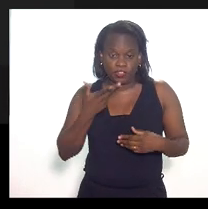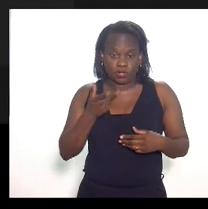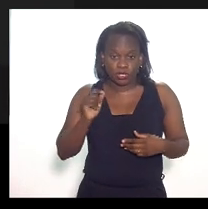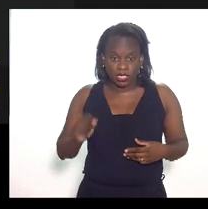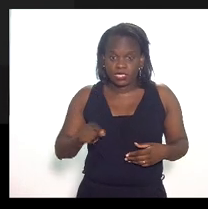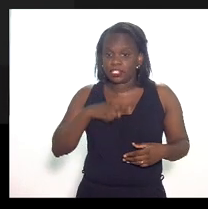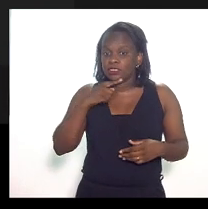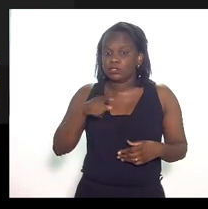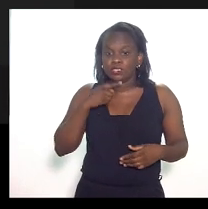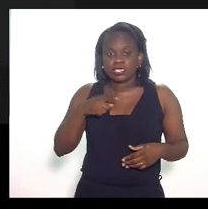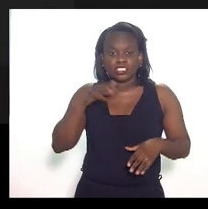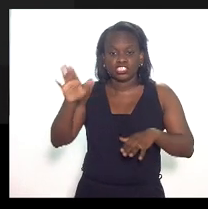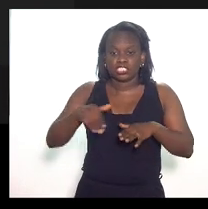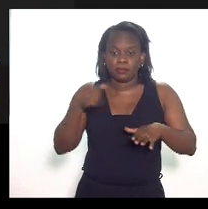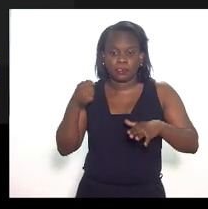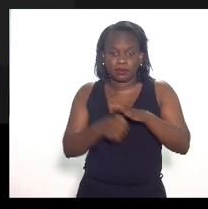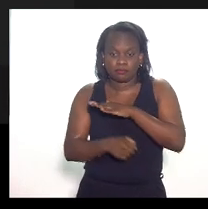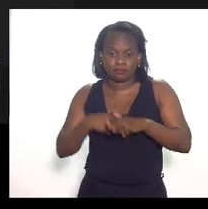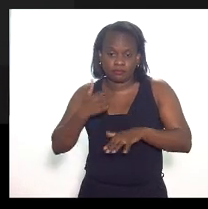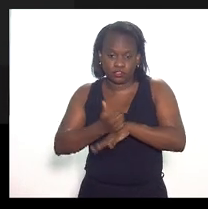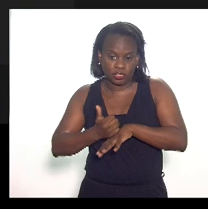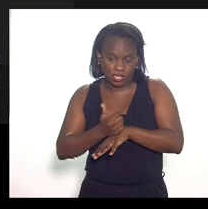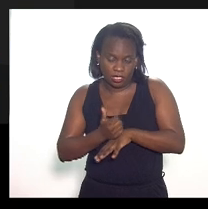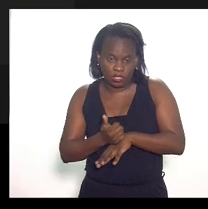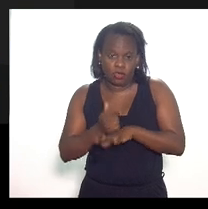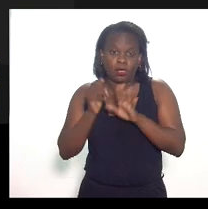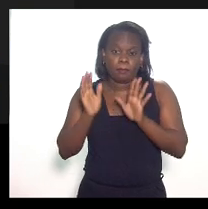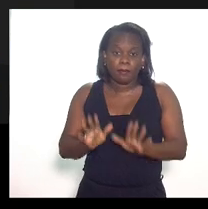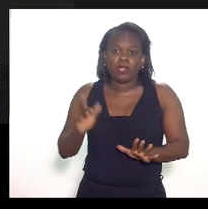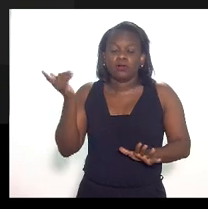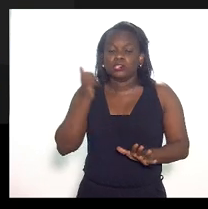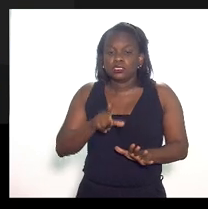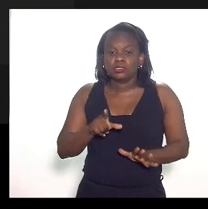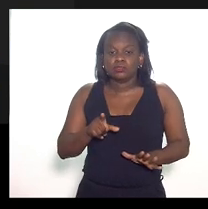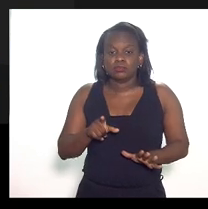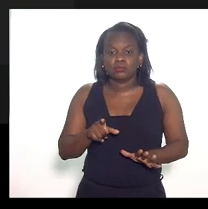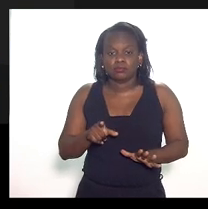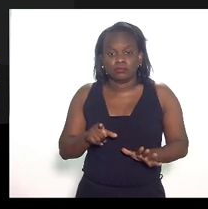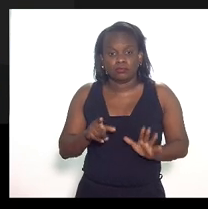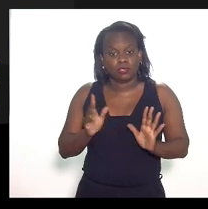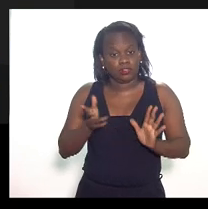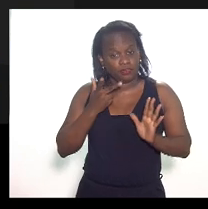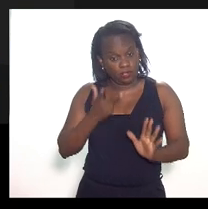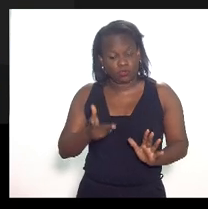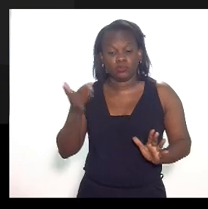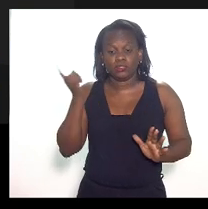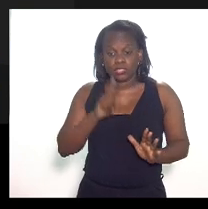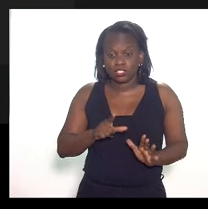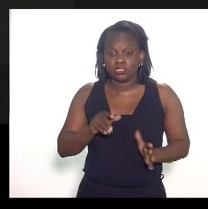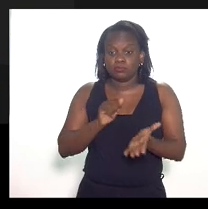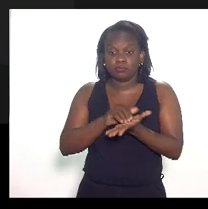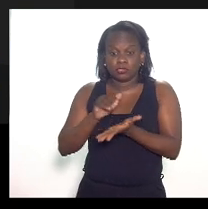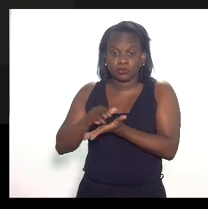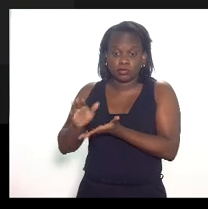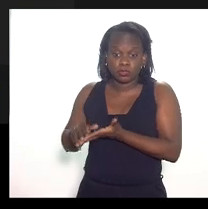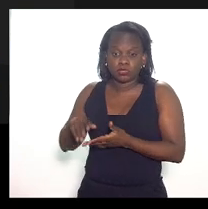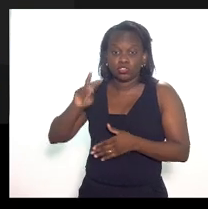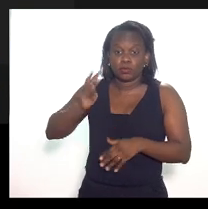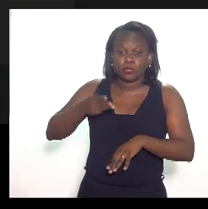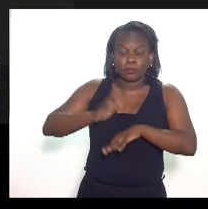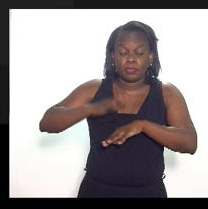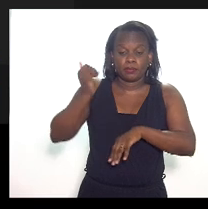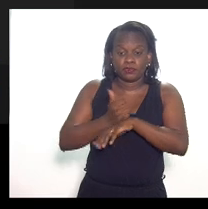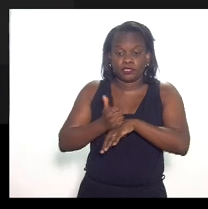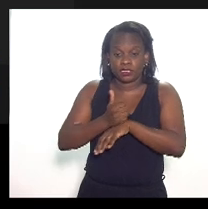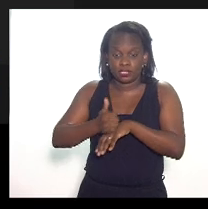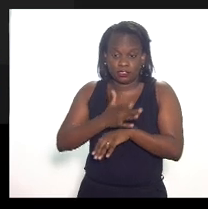não consegue contratar profissionais. Mas eles conseguiram, ele disse que não é demitir, conseguiram dispensar mais de 2 mil